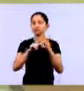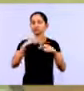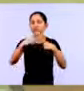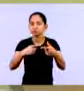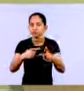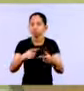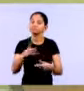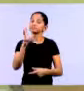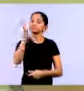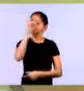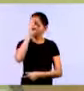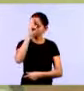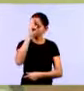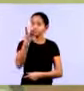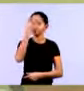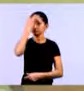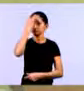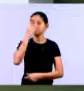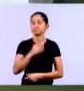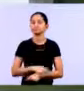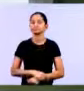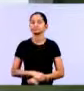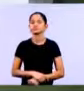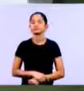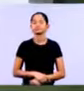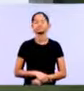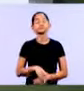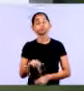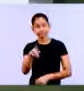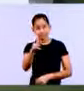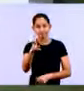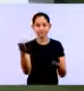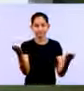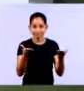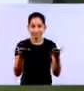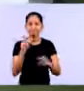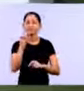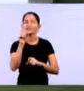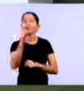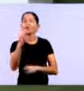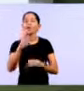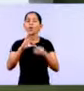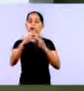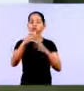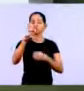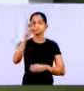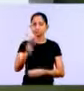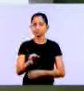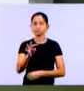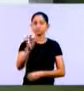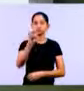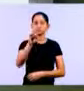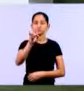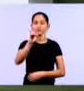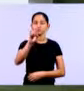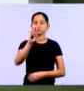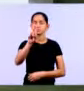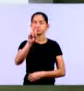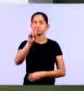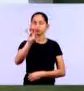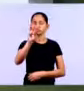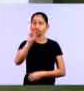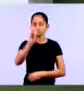lembrem essas exceções. Bom, seguindo, então, qual é o conceito de tributo? Já que estamos falando tanto